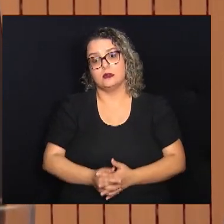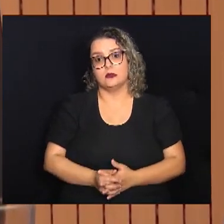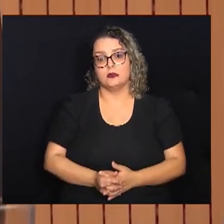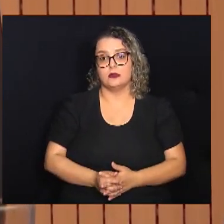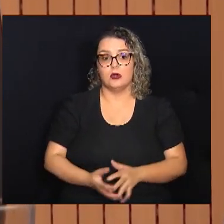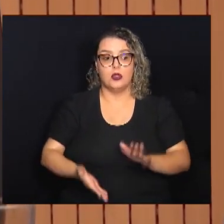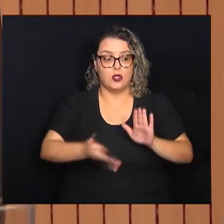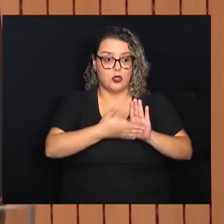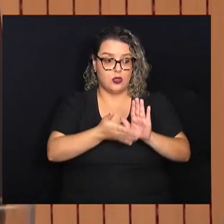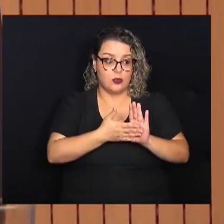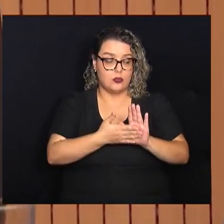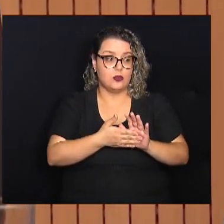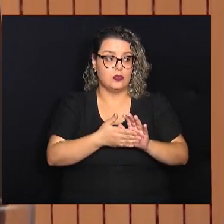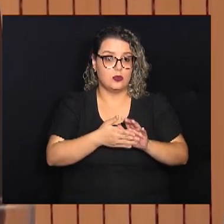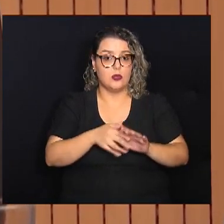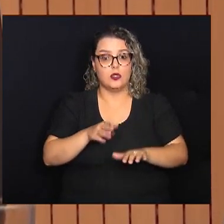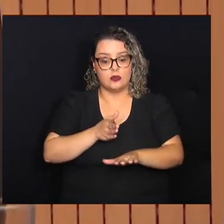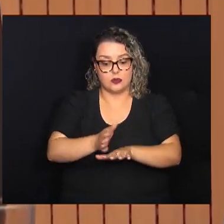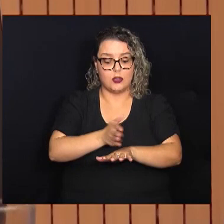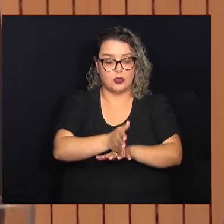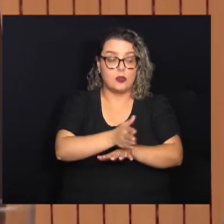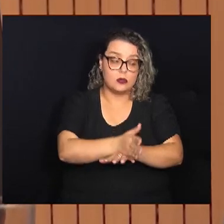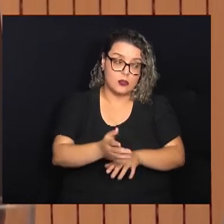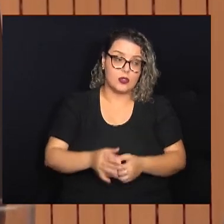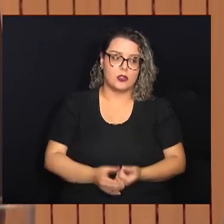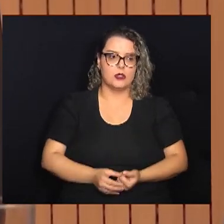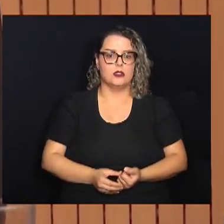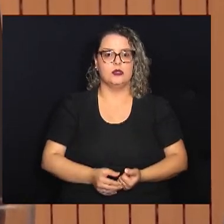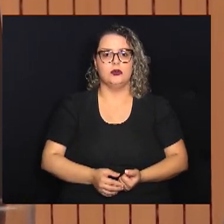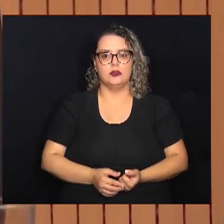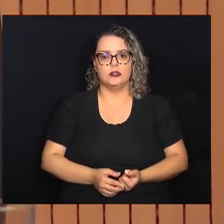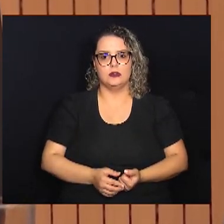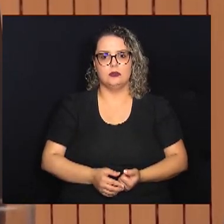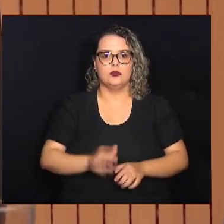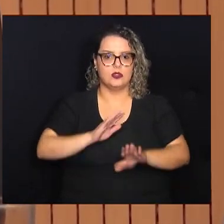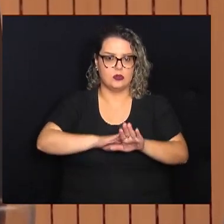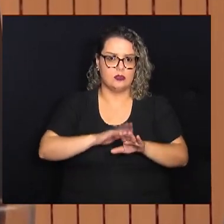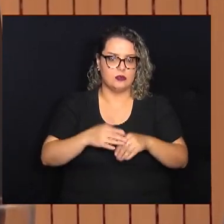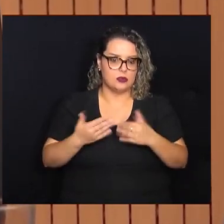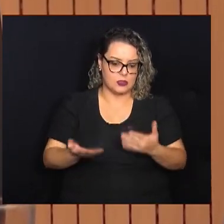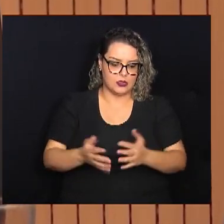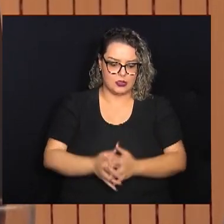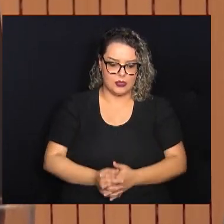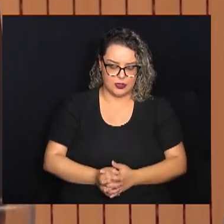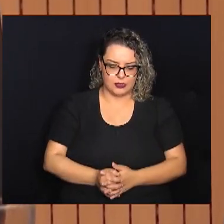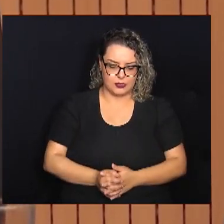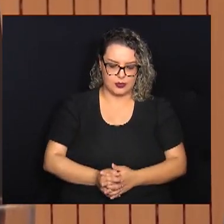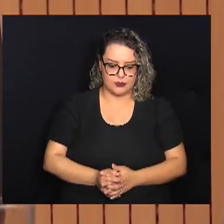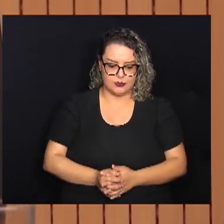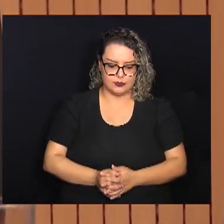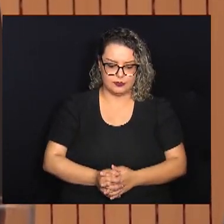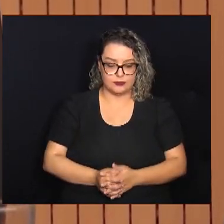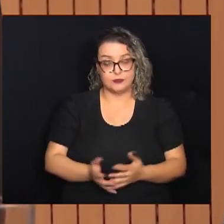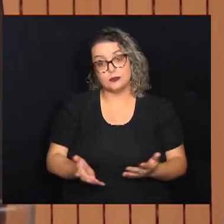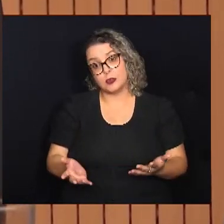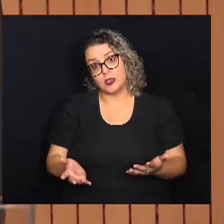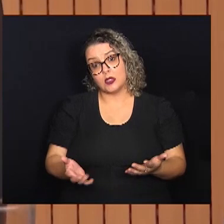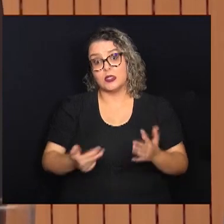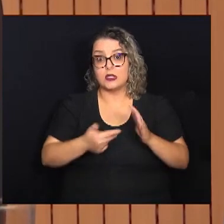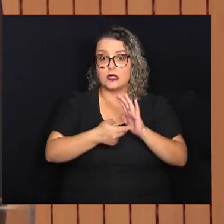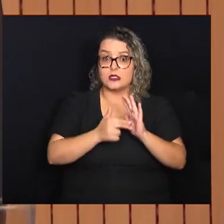ou modificado. Isso tudo com exemplos. Sem ter lido uma linha, eu já te agradeço de ter... Eu que agradeço. E